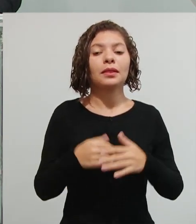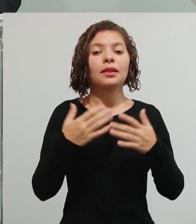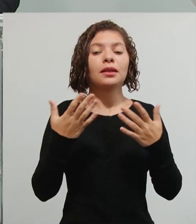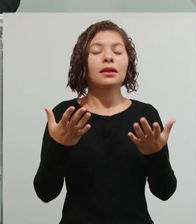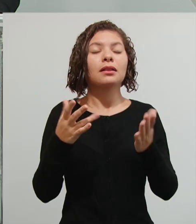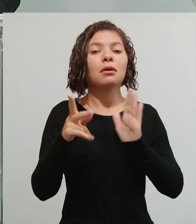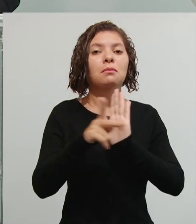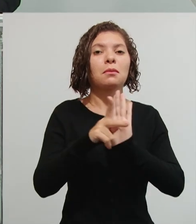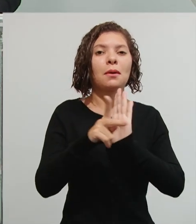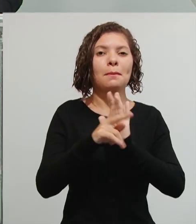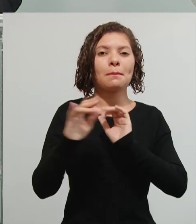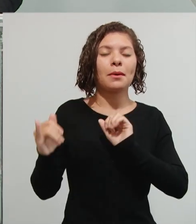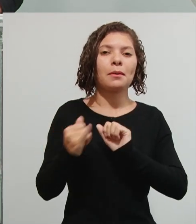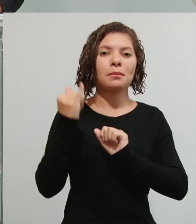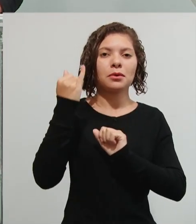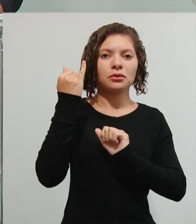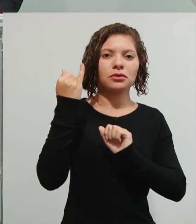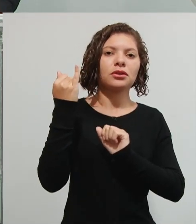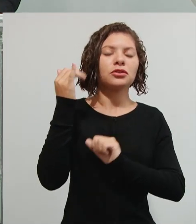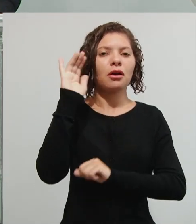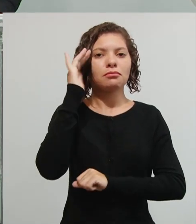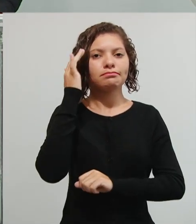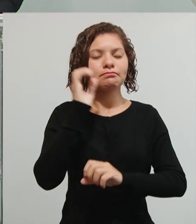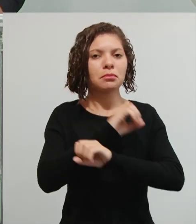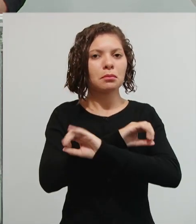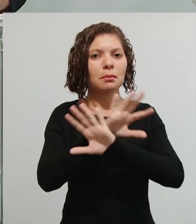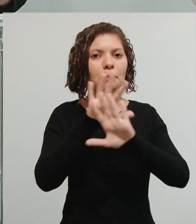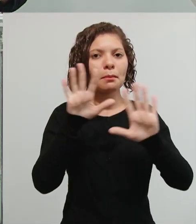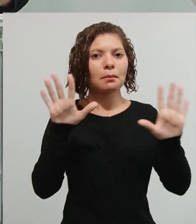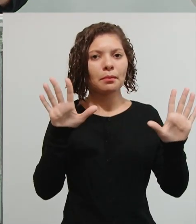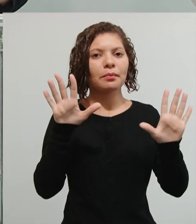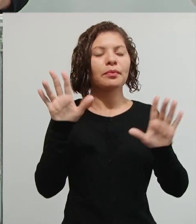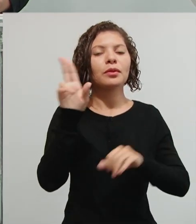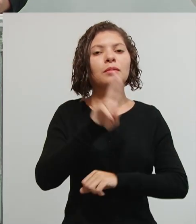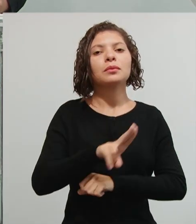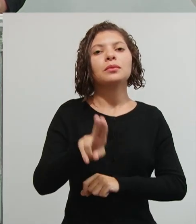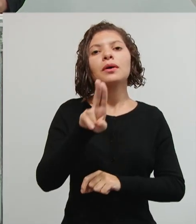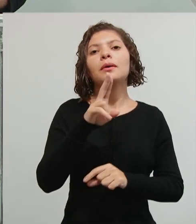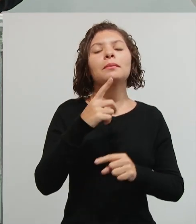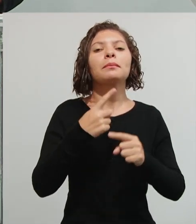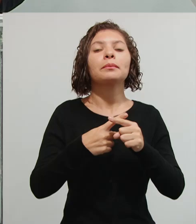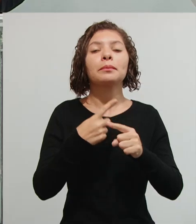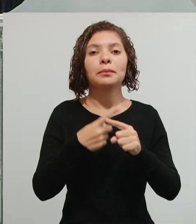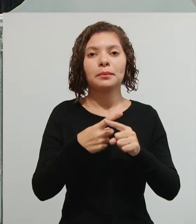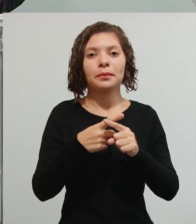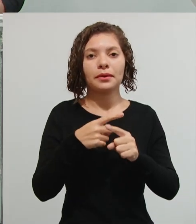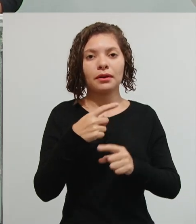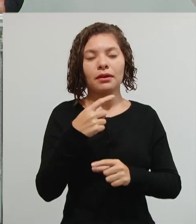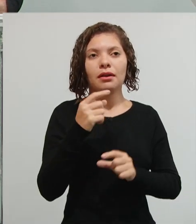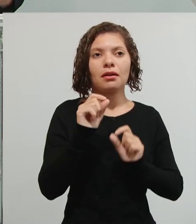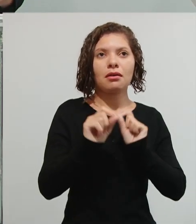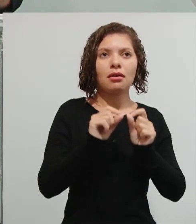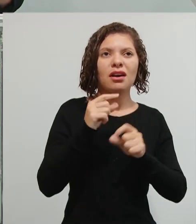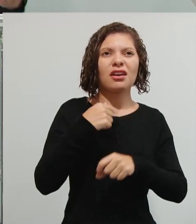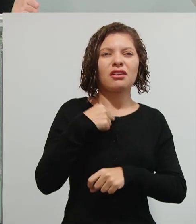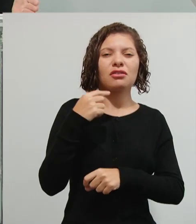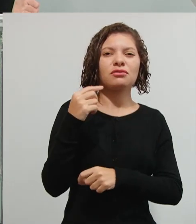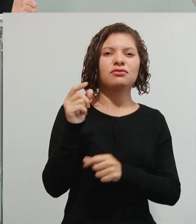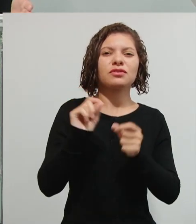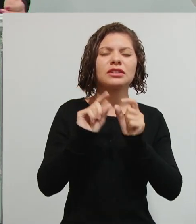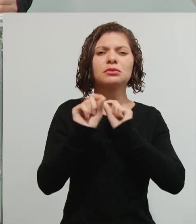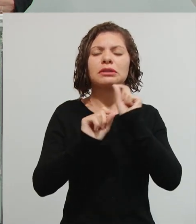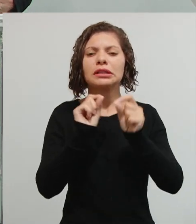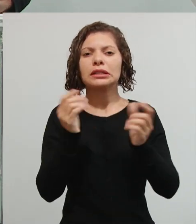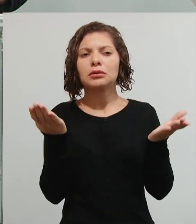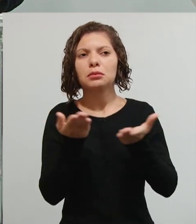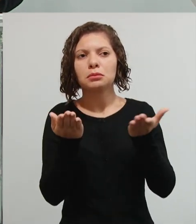acho muito importante você entender e absorver ele para a sua vida. Ele serve tanto para as nossas decisões de o que eu vou fazer com os próximos minutos da